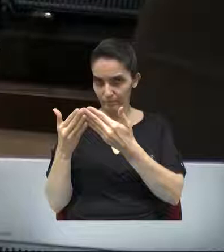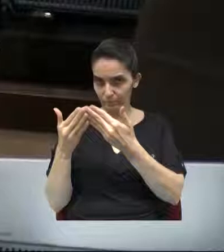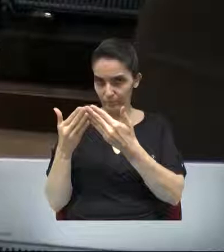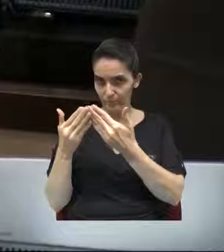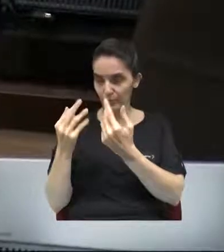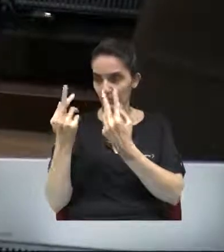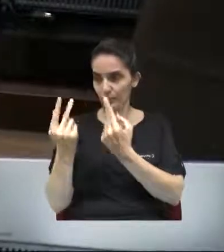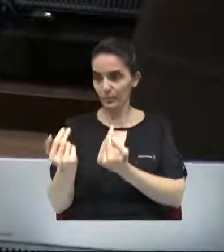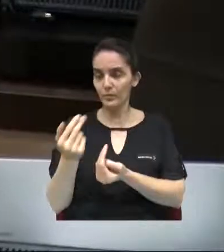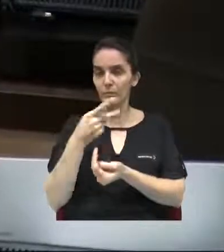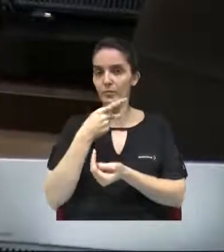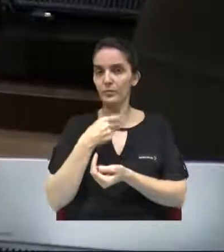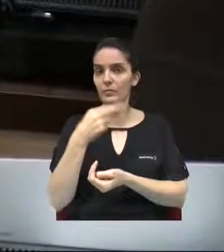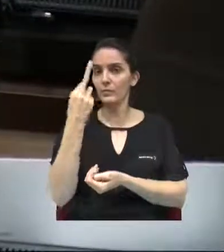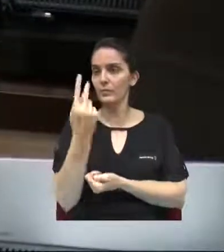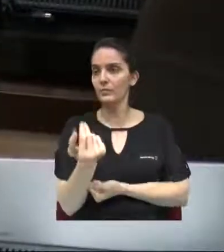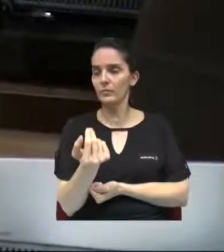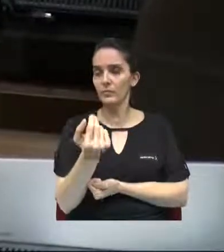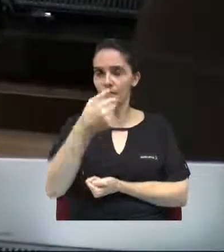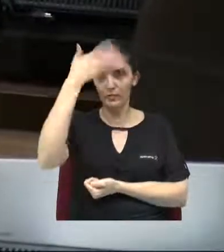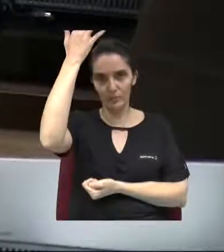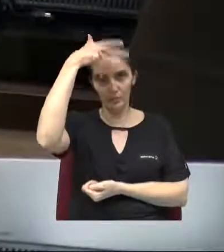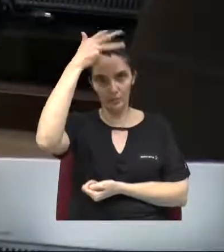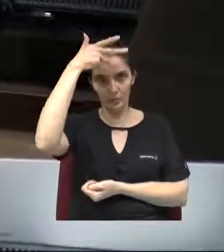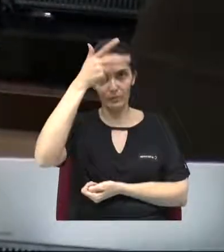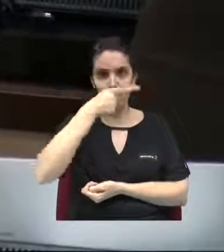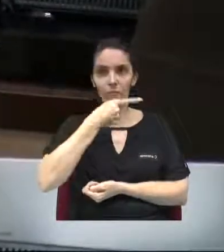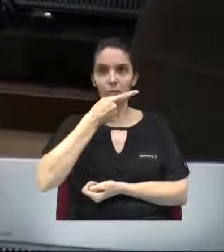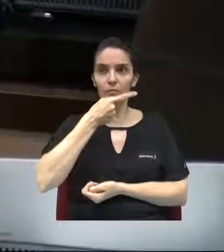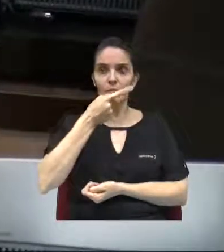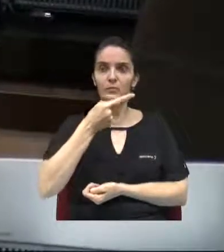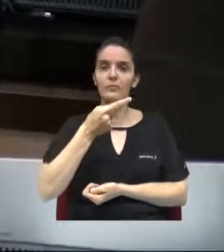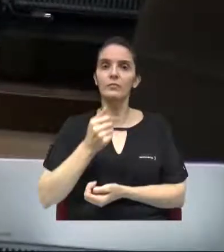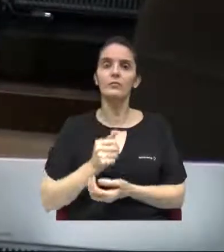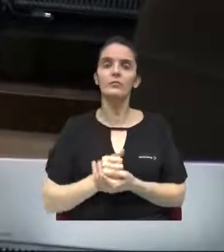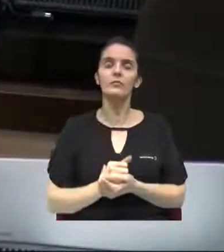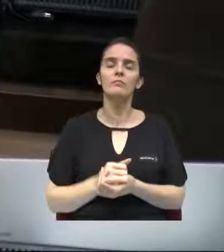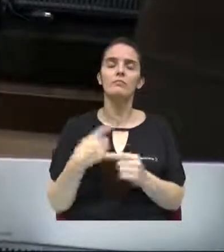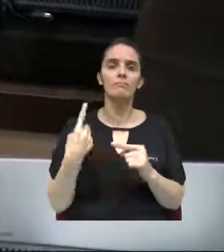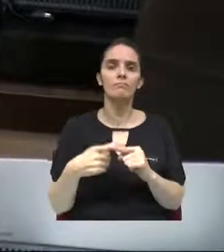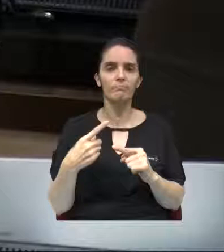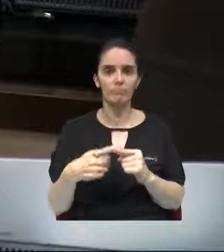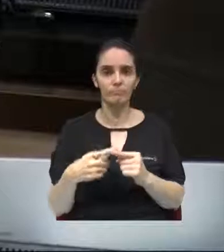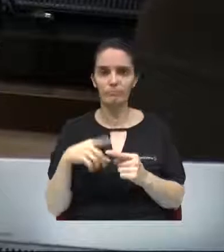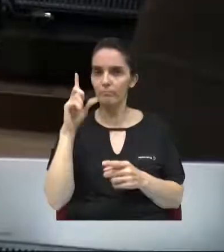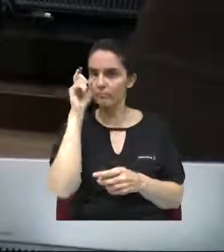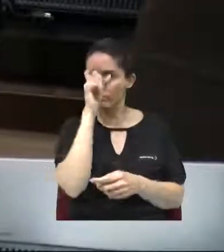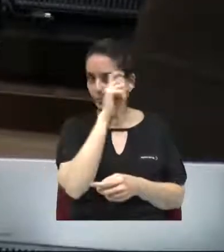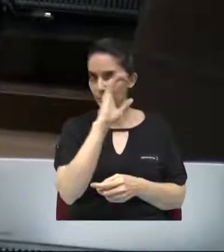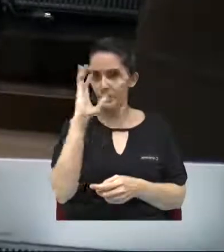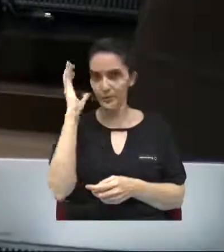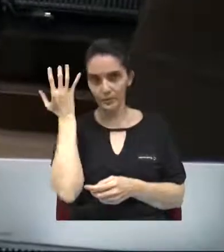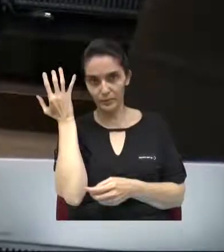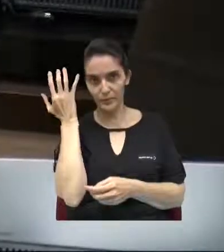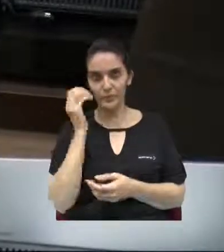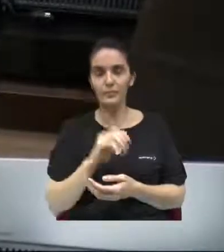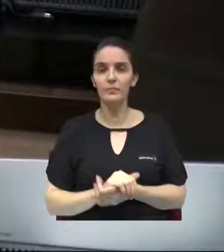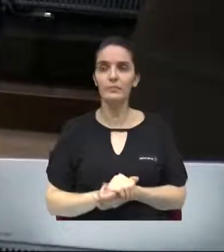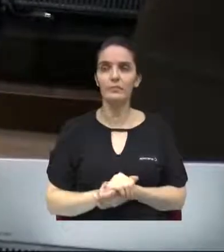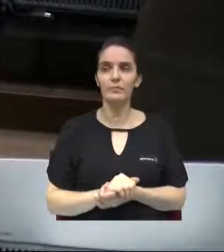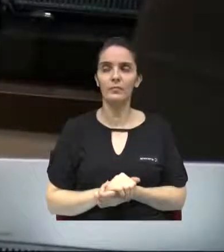Érica Tanque, que quando eu cheguei era exatamente o que ela estava falando acerca dessas dificuldades, e já mencionei